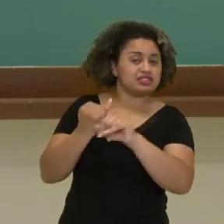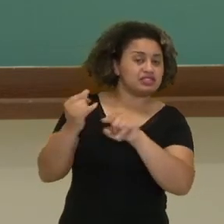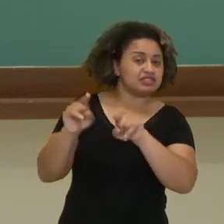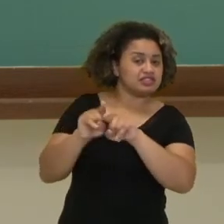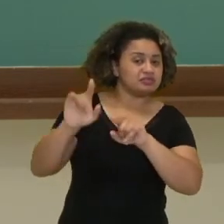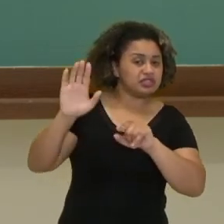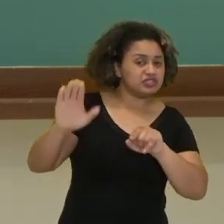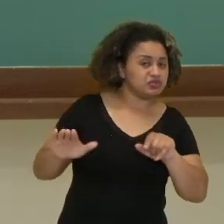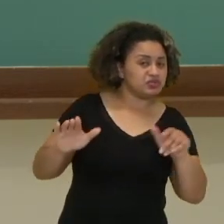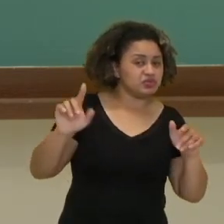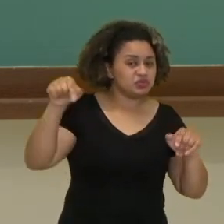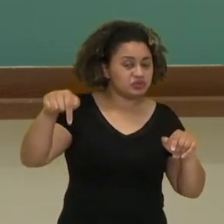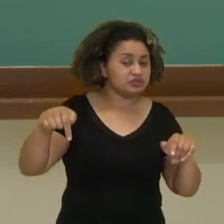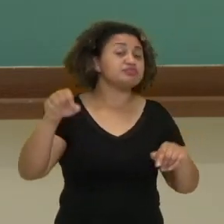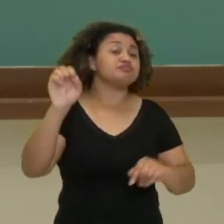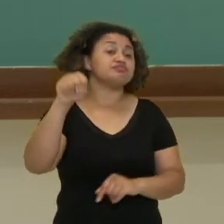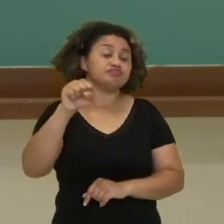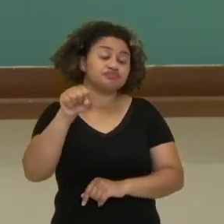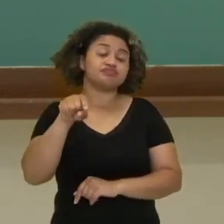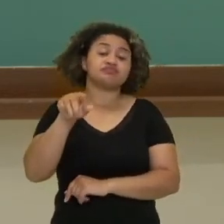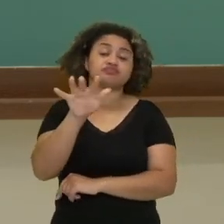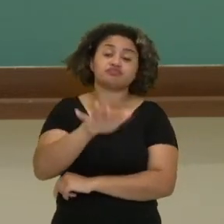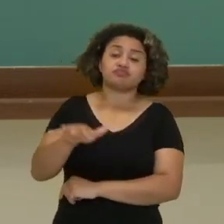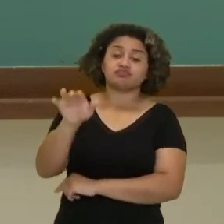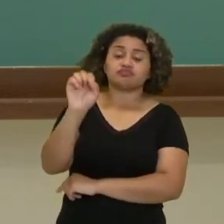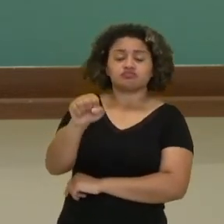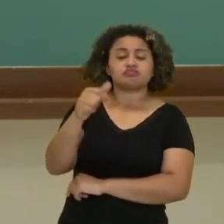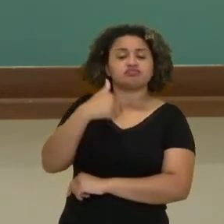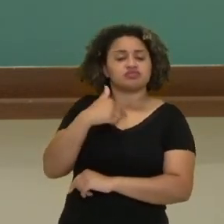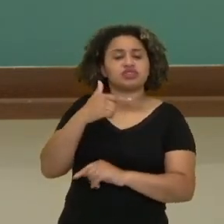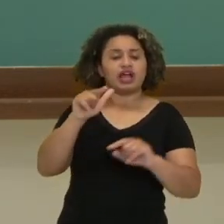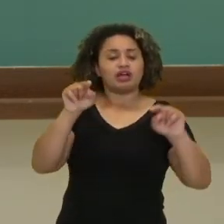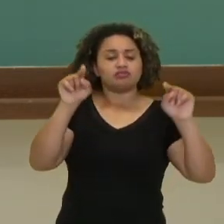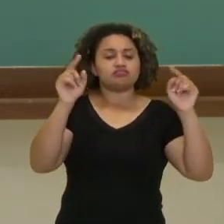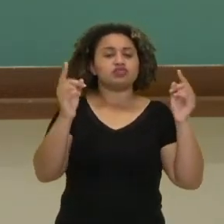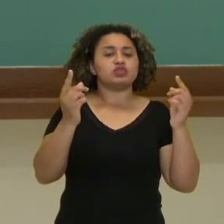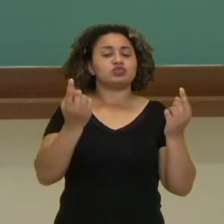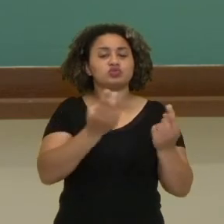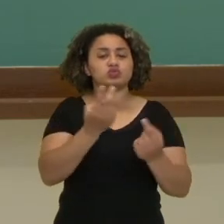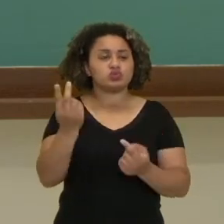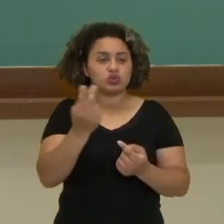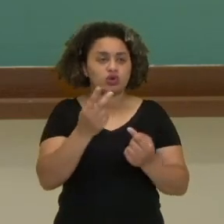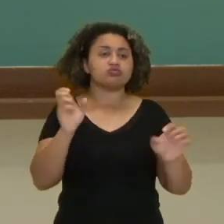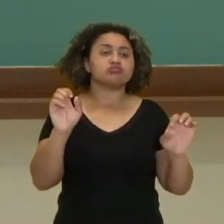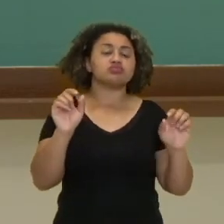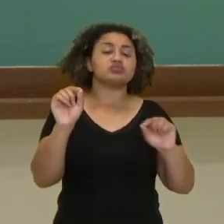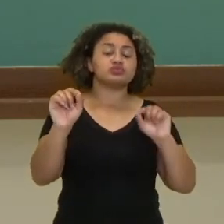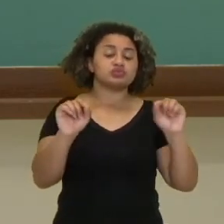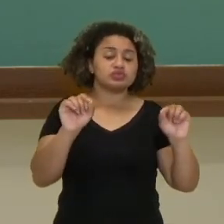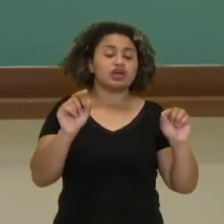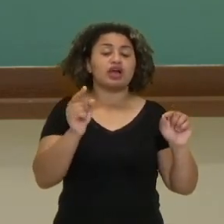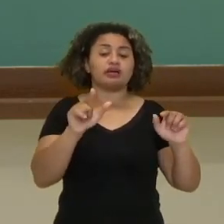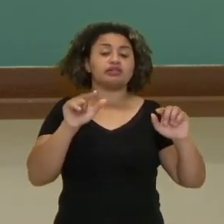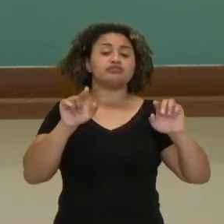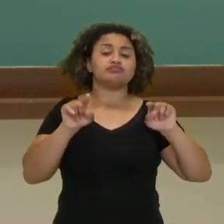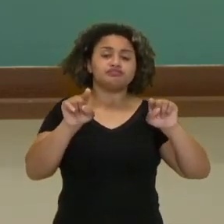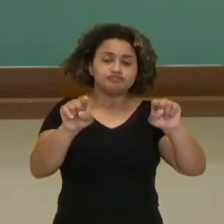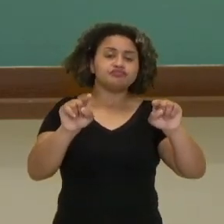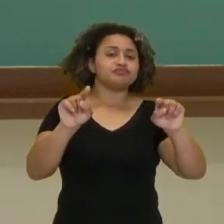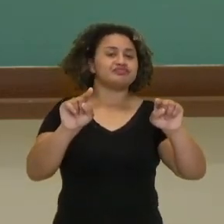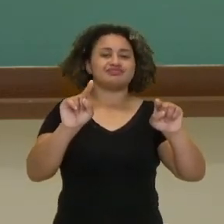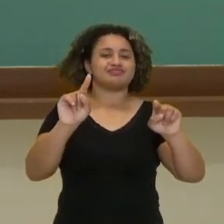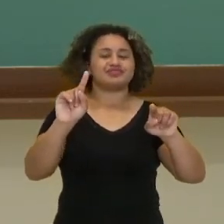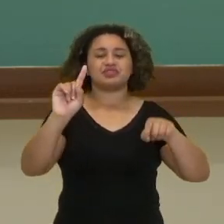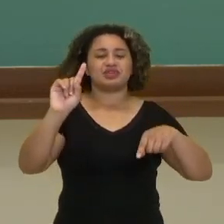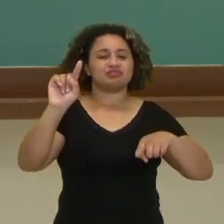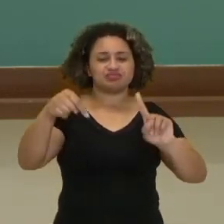diminuir? Sim, neste caso sim. Então isso significa que essas duas grandezas pesquisadas,